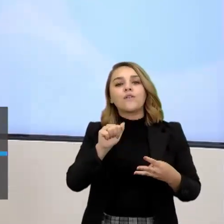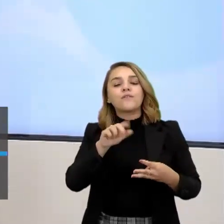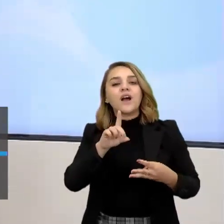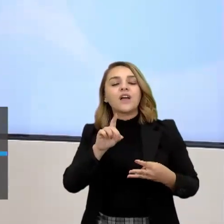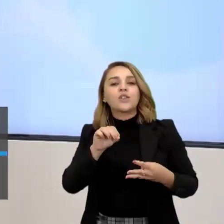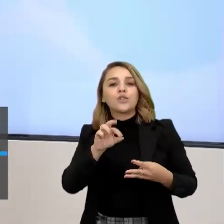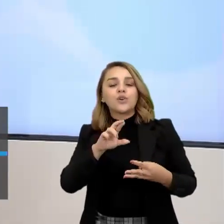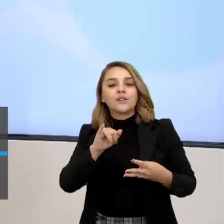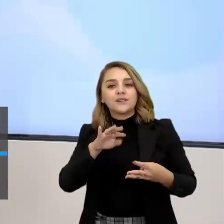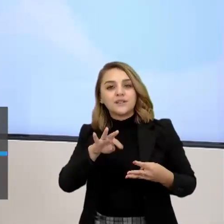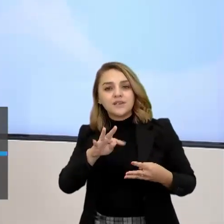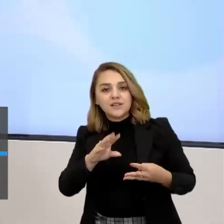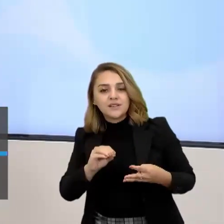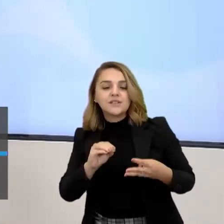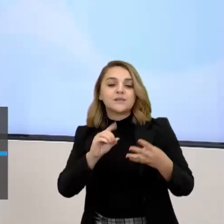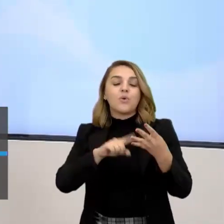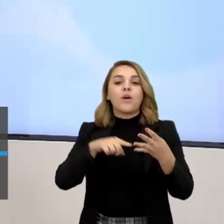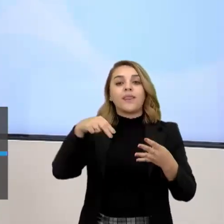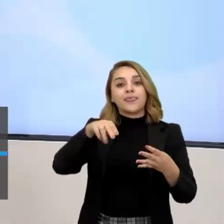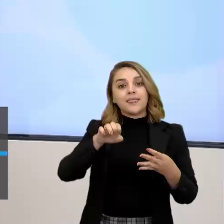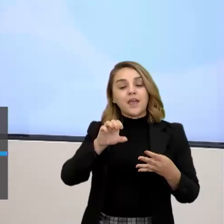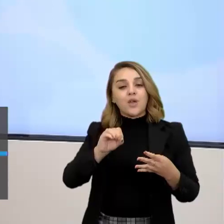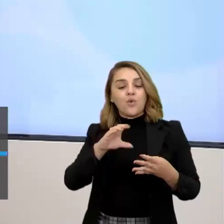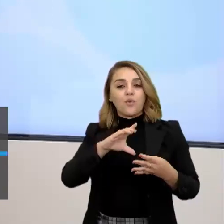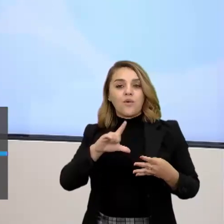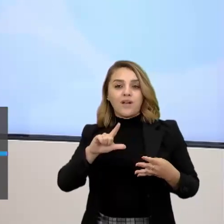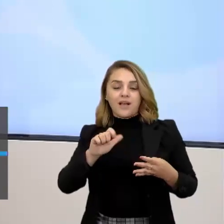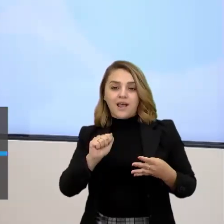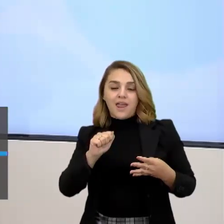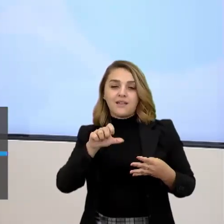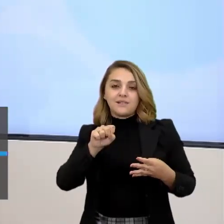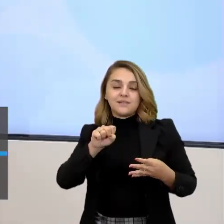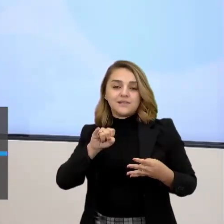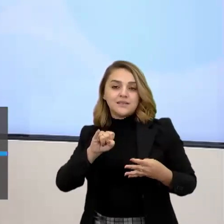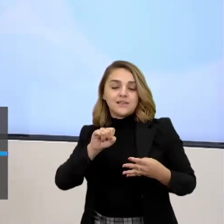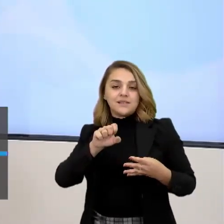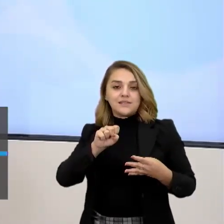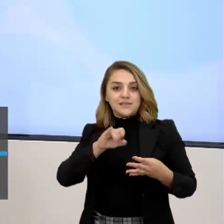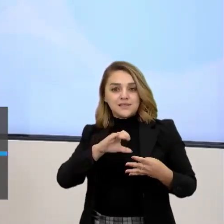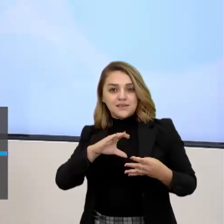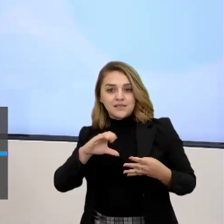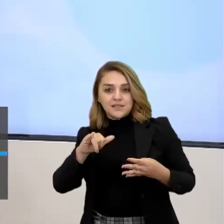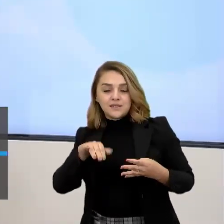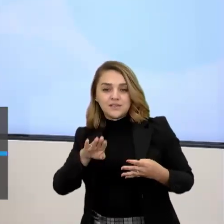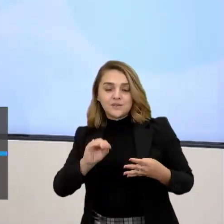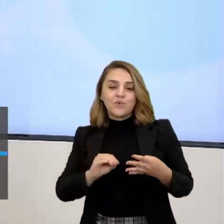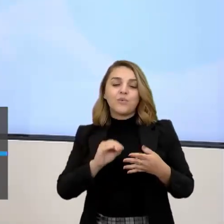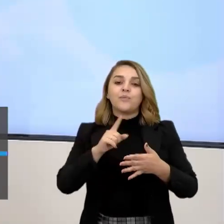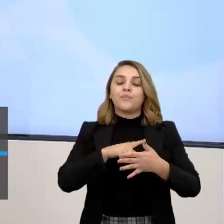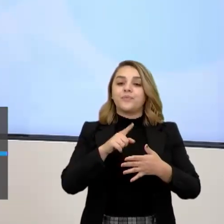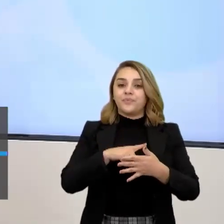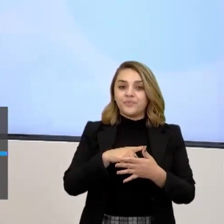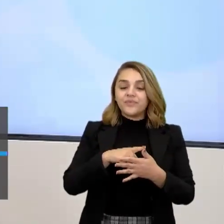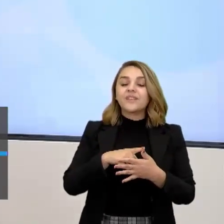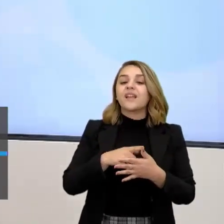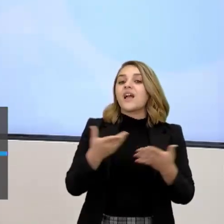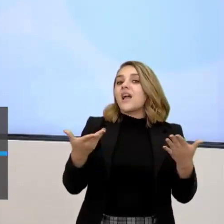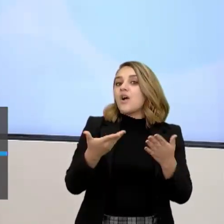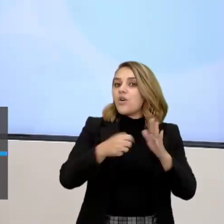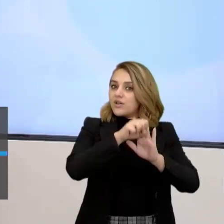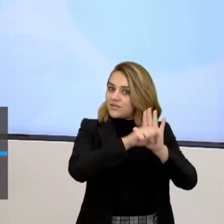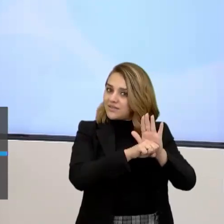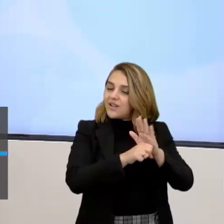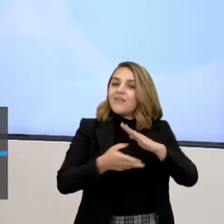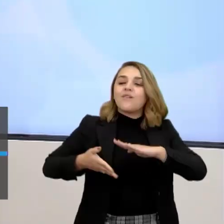neoclassicismo, ou seja, existia esse simbolismo, parnasianismo, e agora, século XX, adiante, nós temos o que?